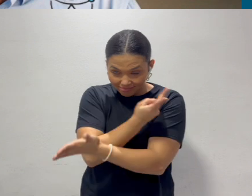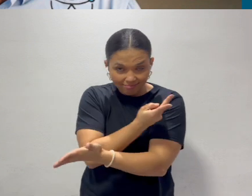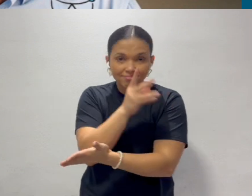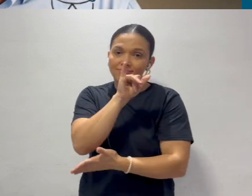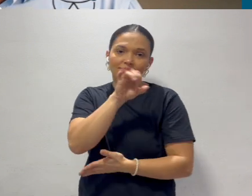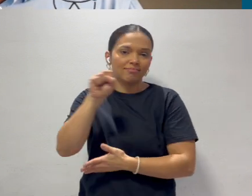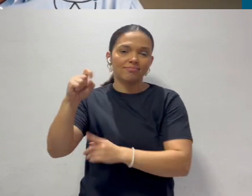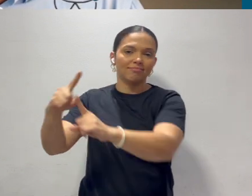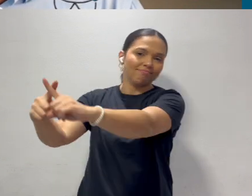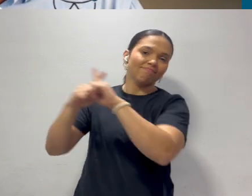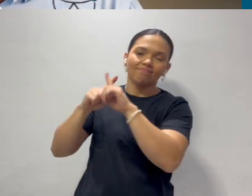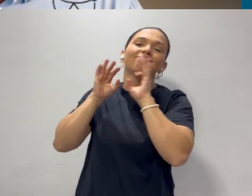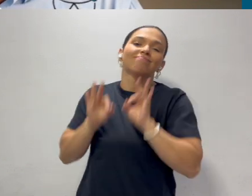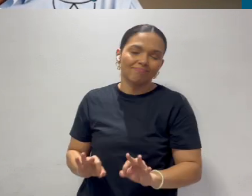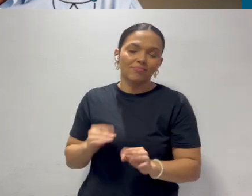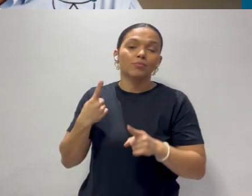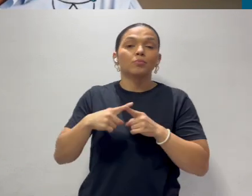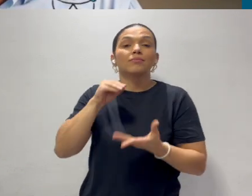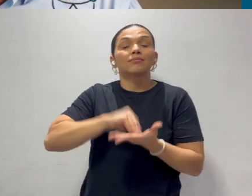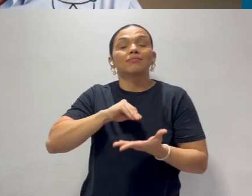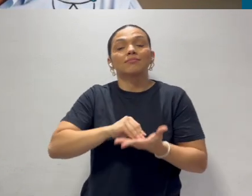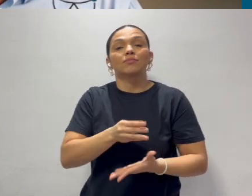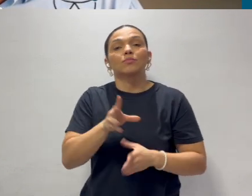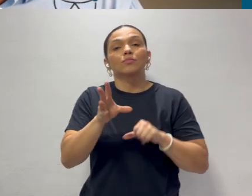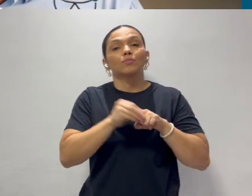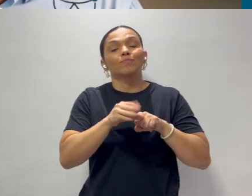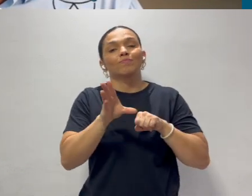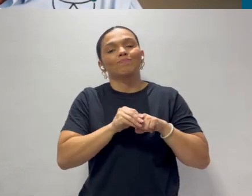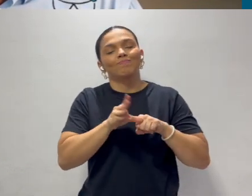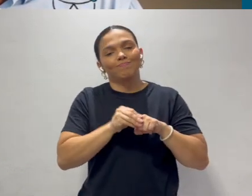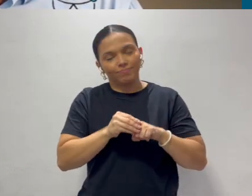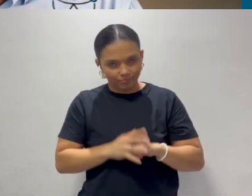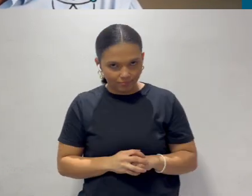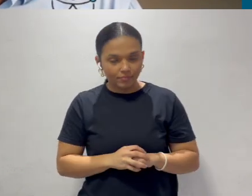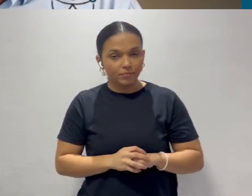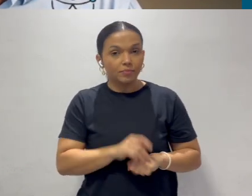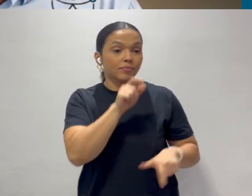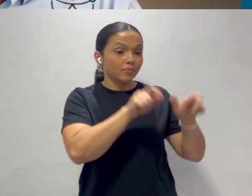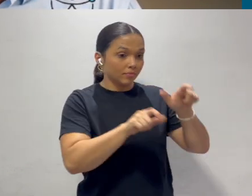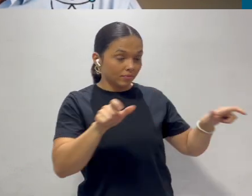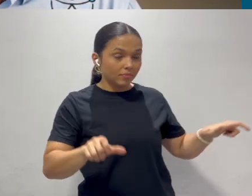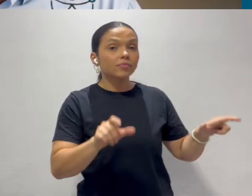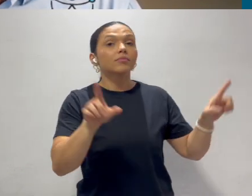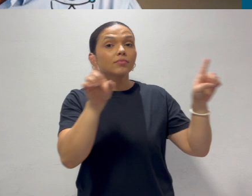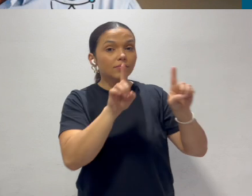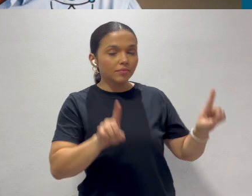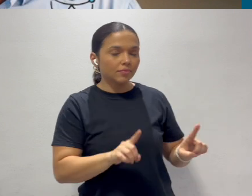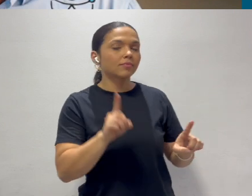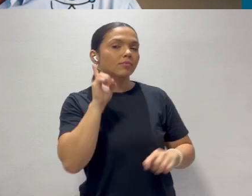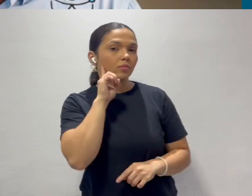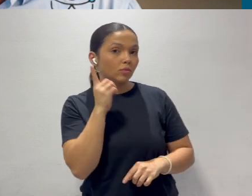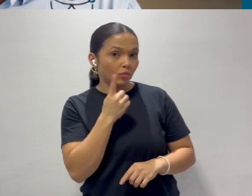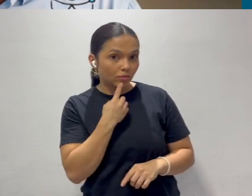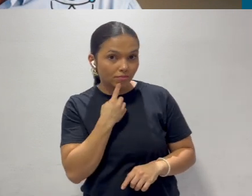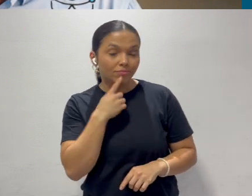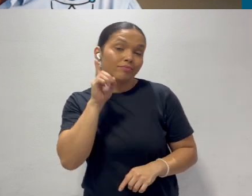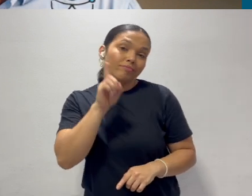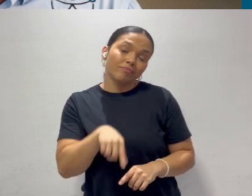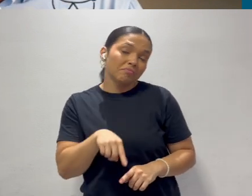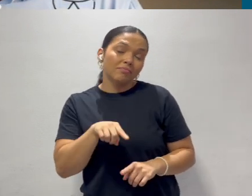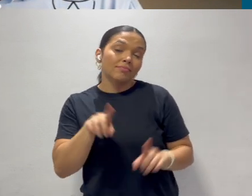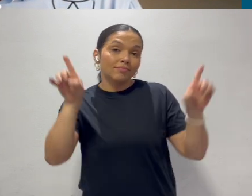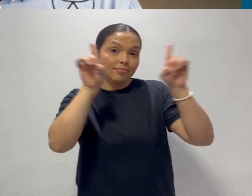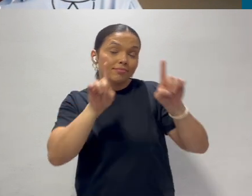mesmo, por falta de conhecimento. Partimos do pressuposto que a pessoa com deficiência auditiva é uma